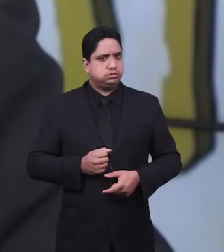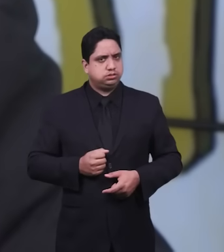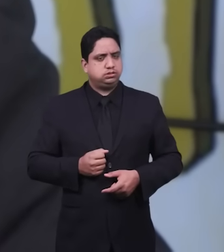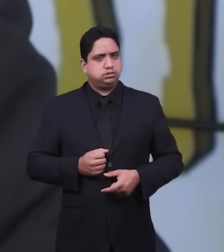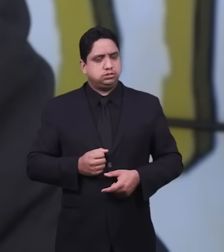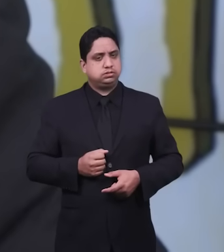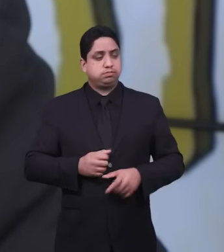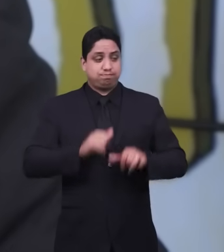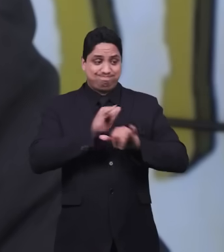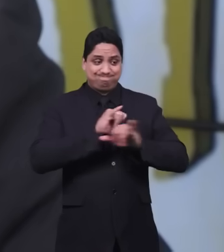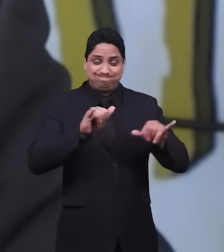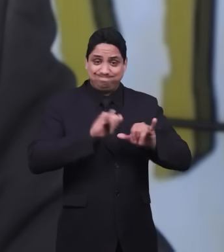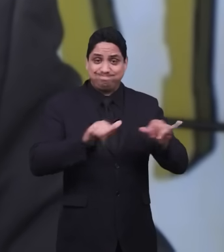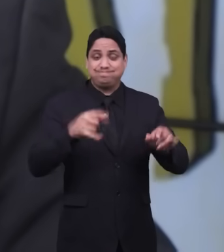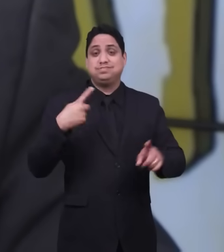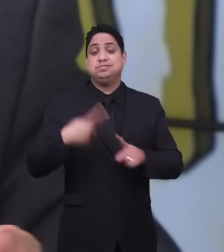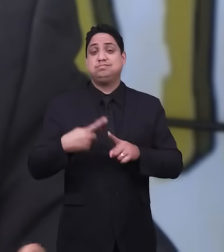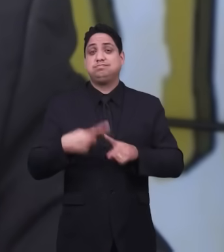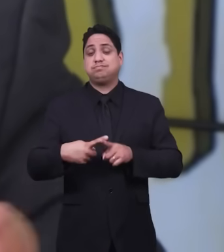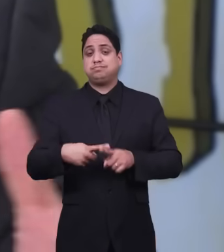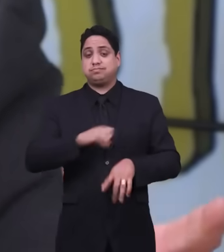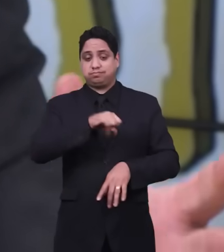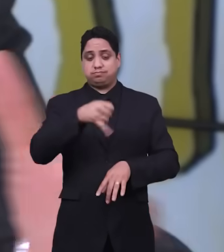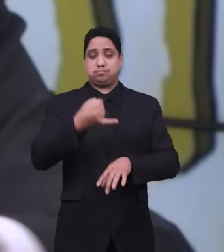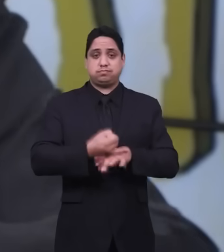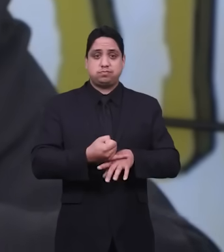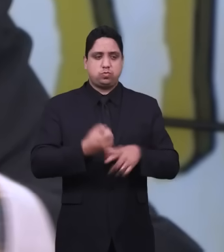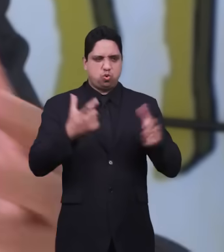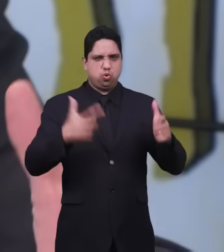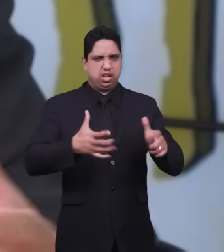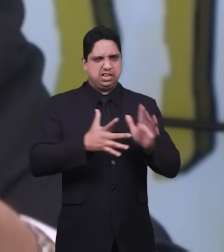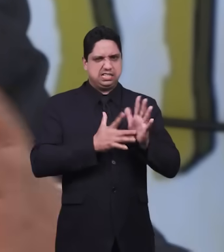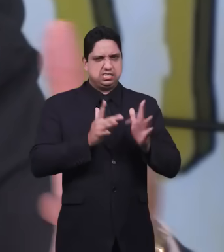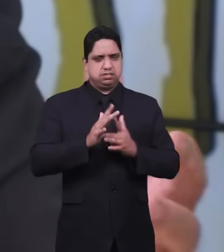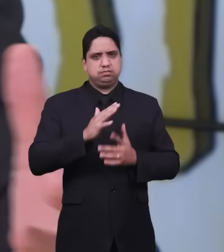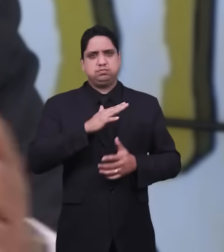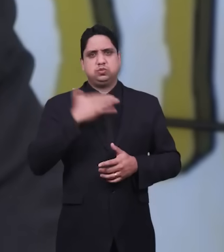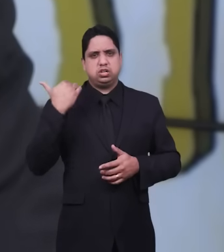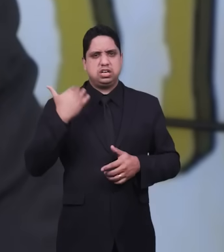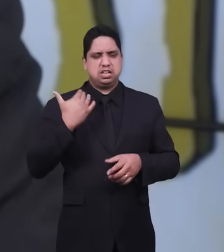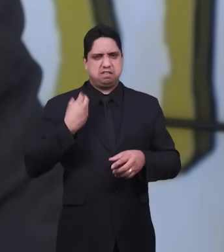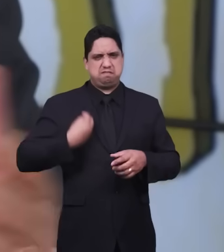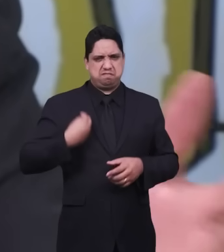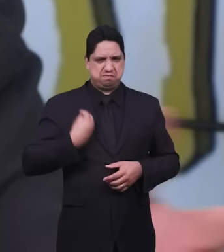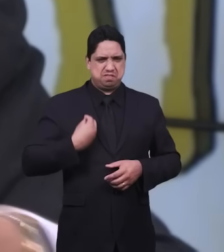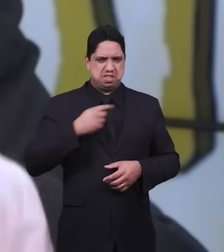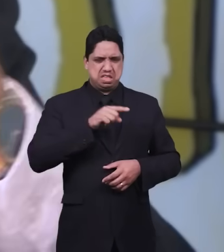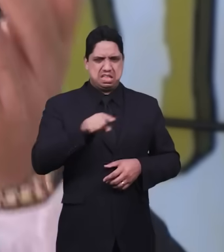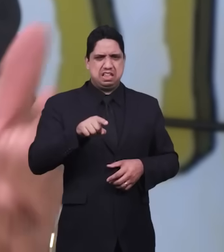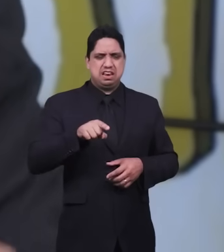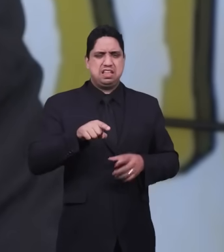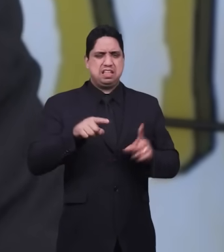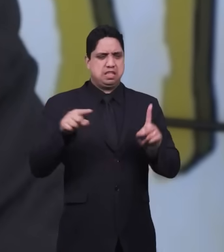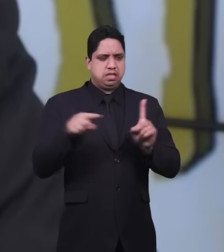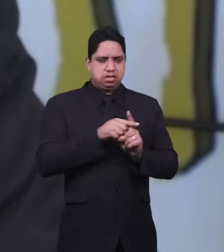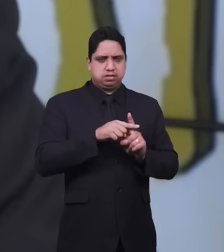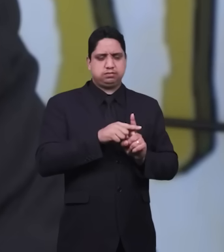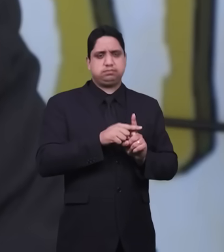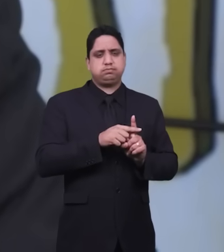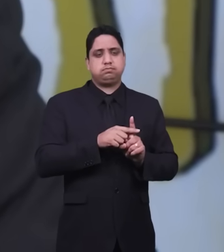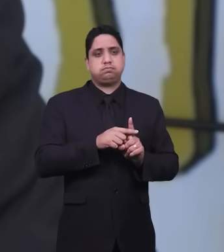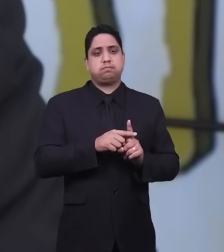De ser anunciado isso, porque Jerusalém, onde que Jesus morreu, onde passou toda aquela situação, onde ele foi morto e tudo